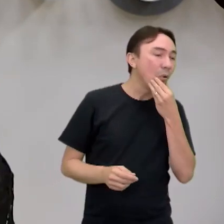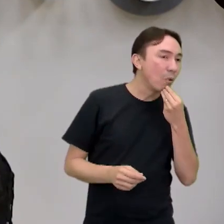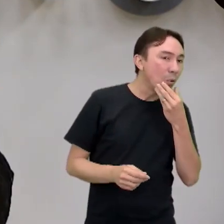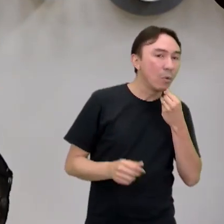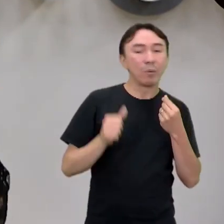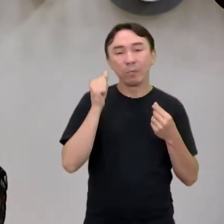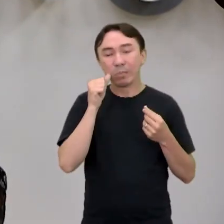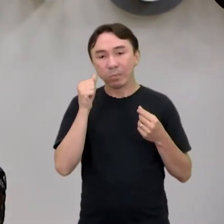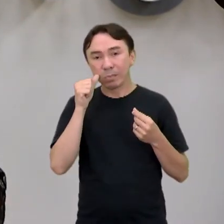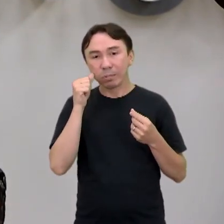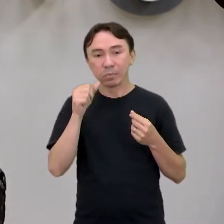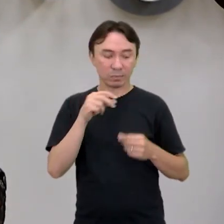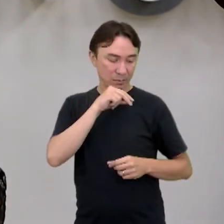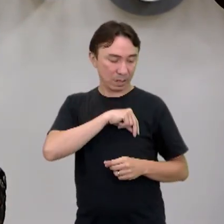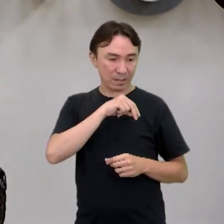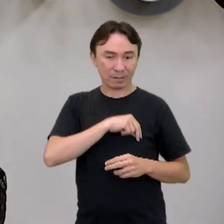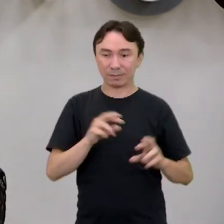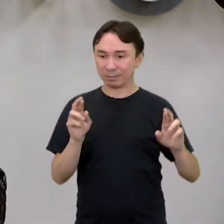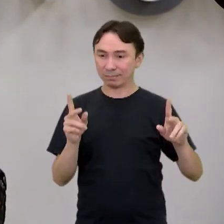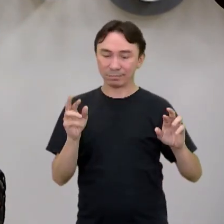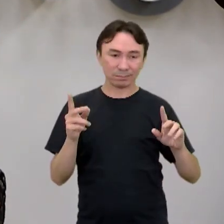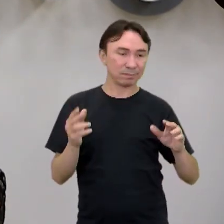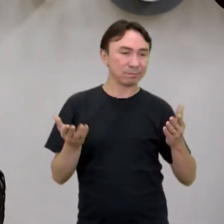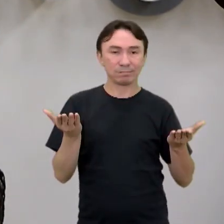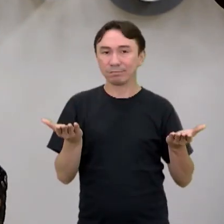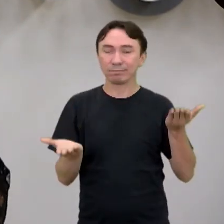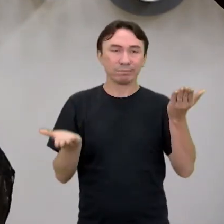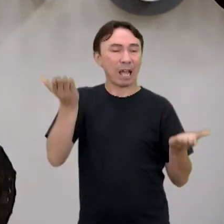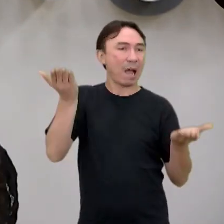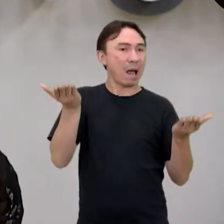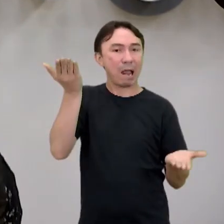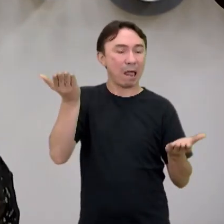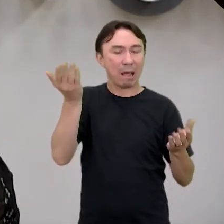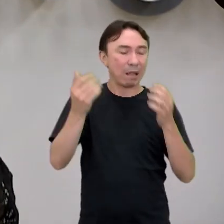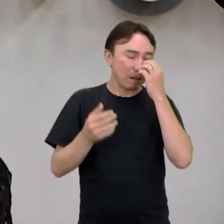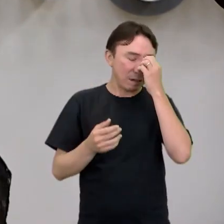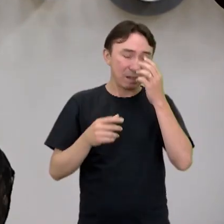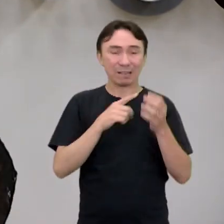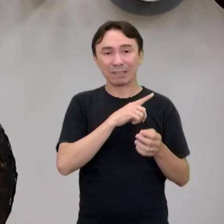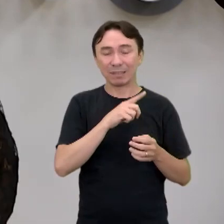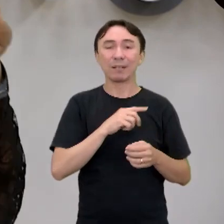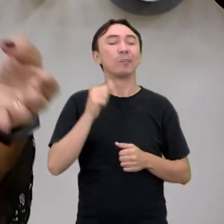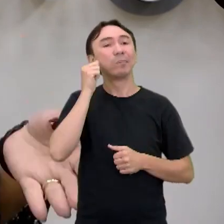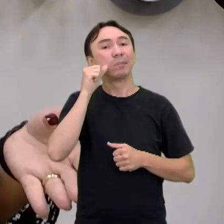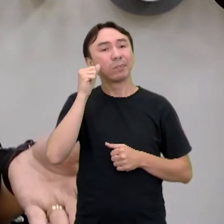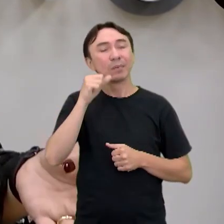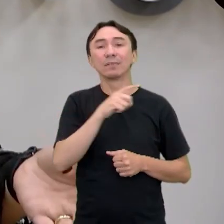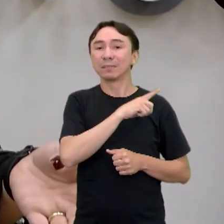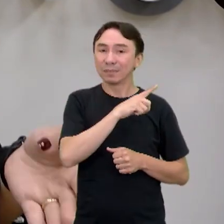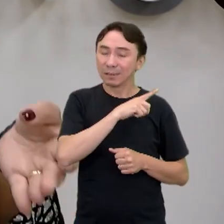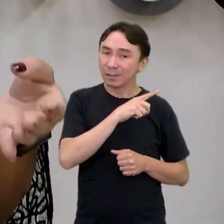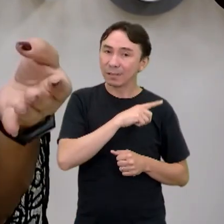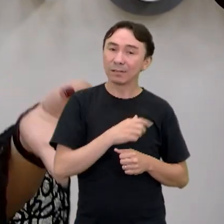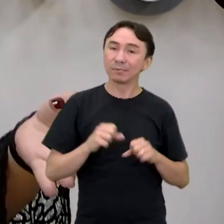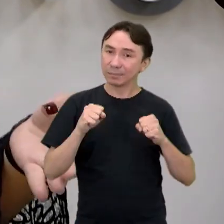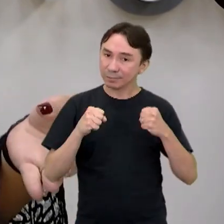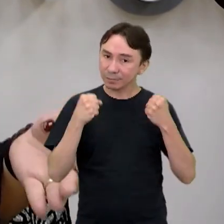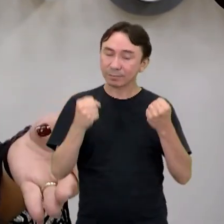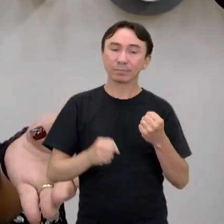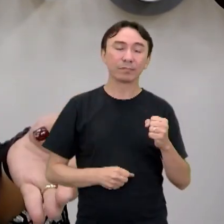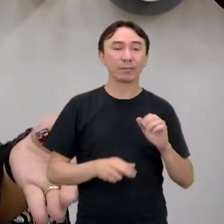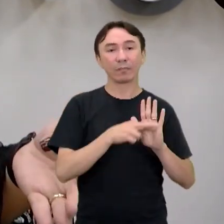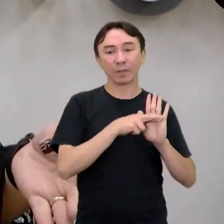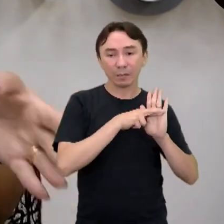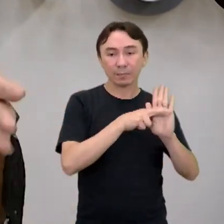em qual modalidade esportiva, mas a mulher vem sim buscando essa representatividade no campo